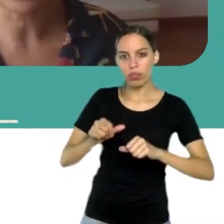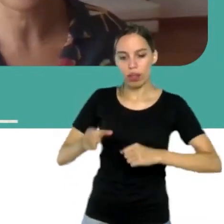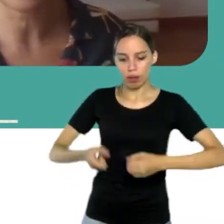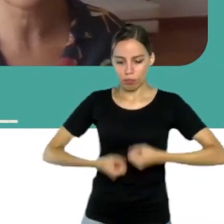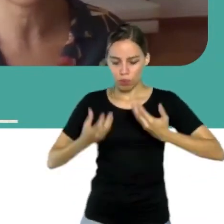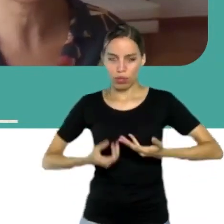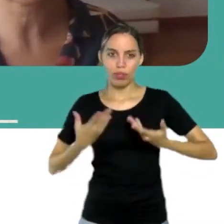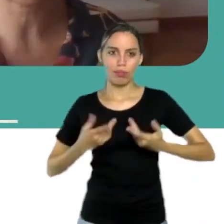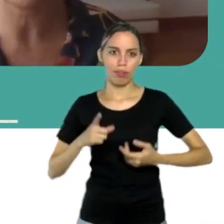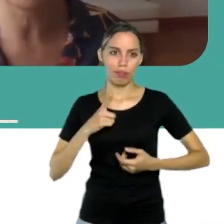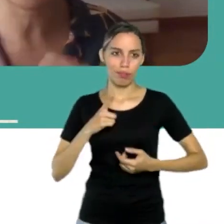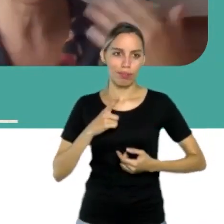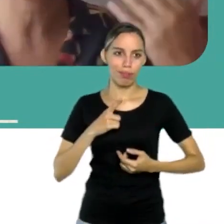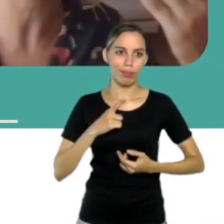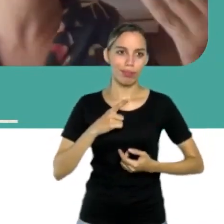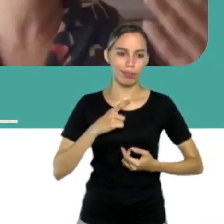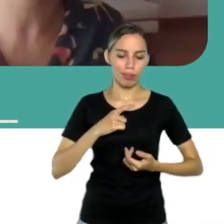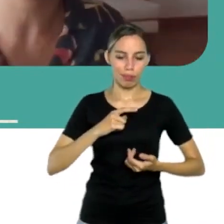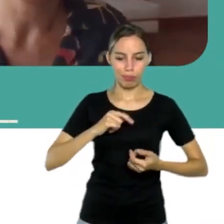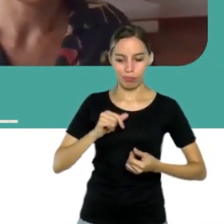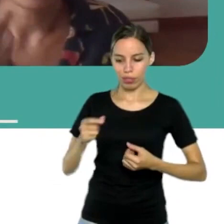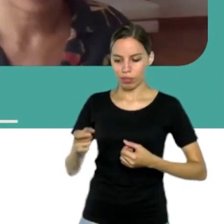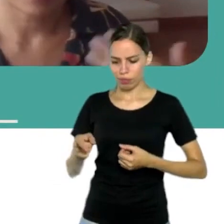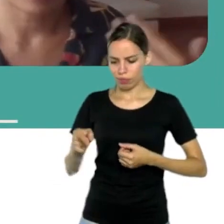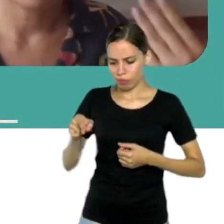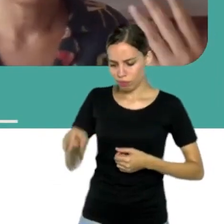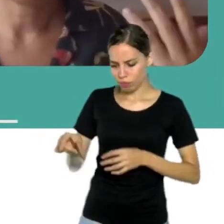tem muito isso da edição, do voltado,